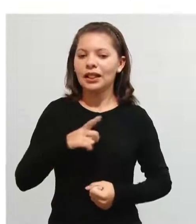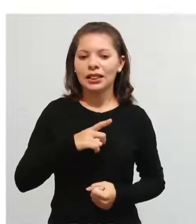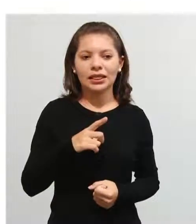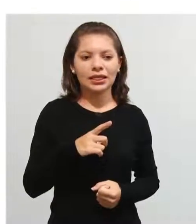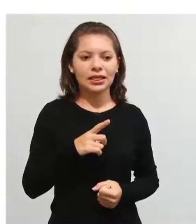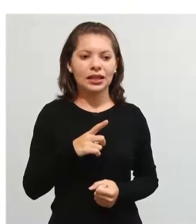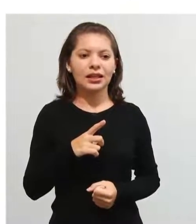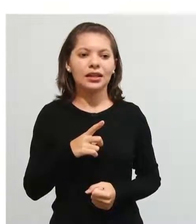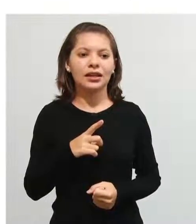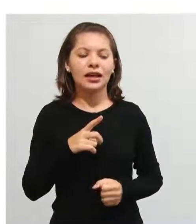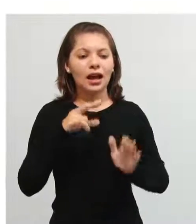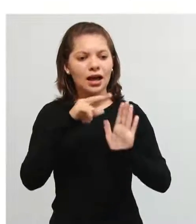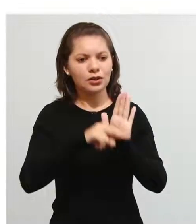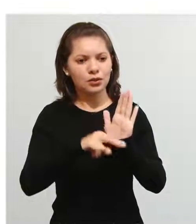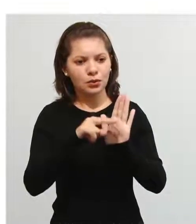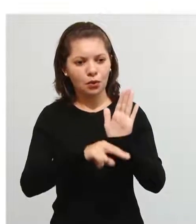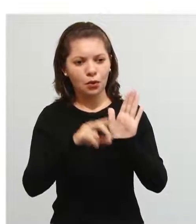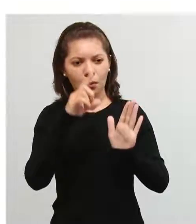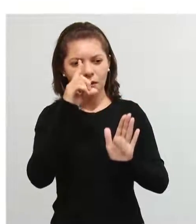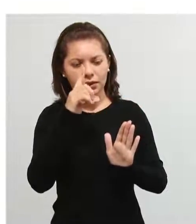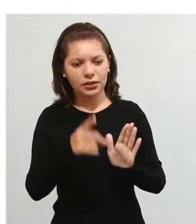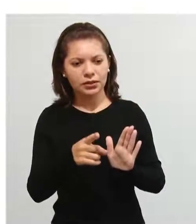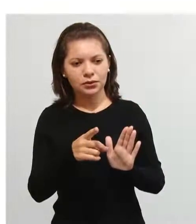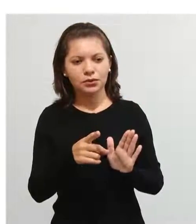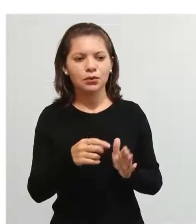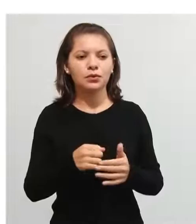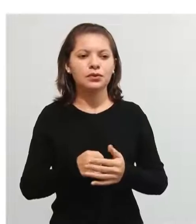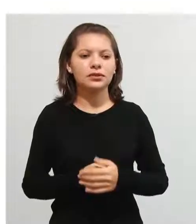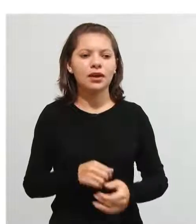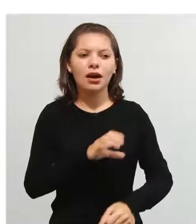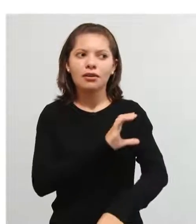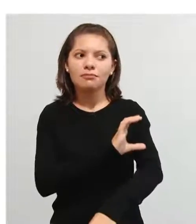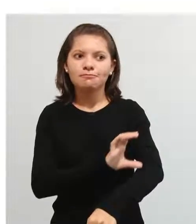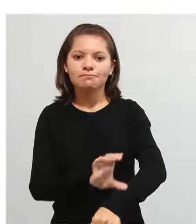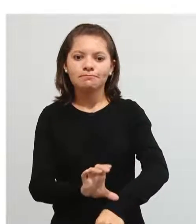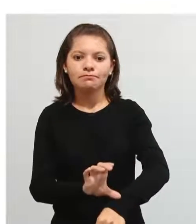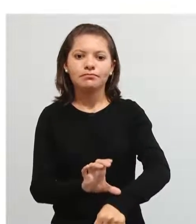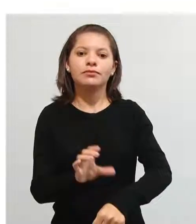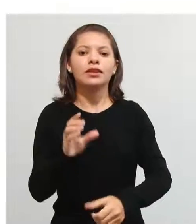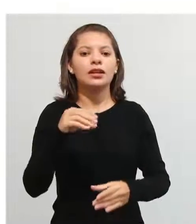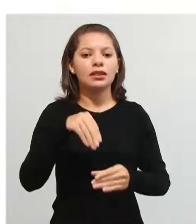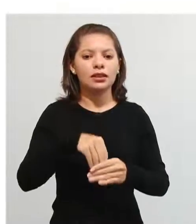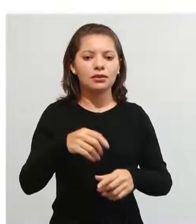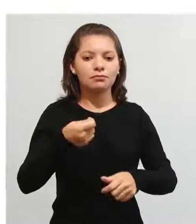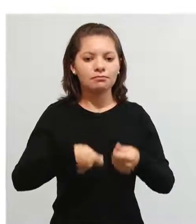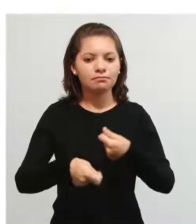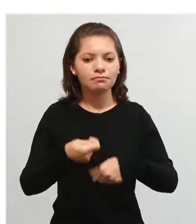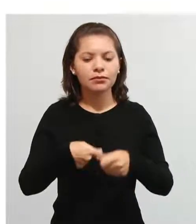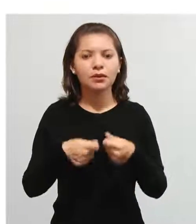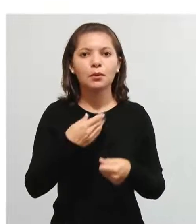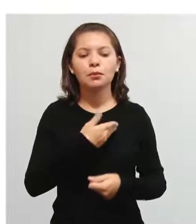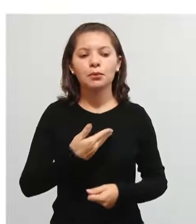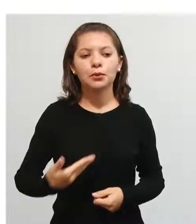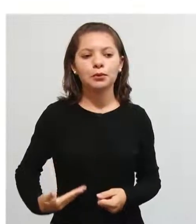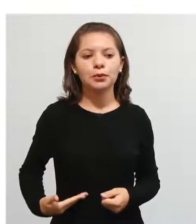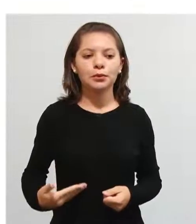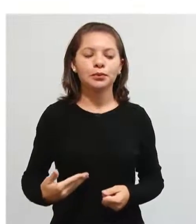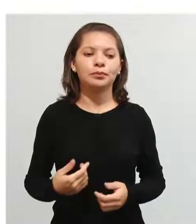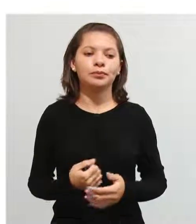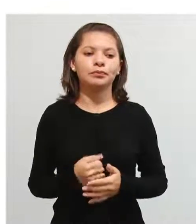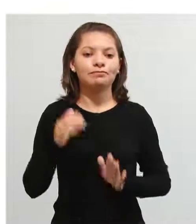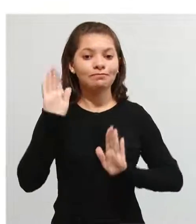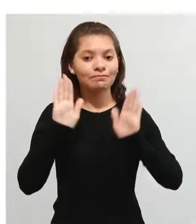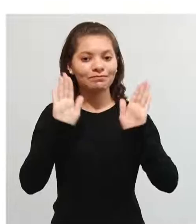as decisões, temos os costumes dentro da própria administração pública e convênios também como exemplos,